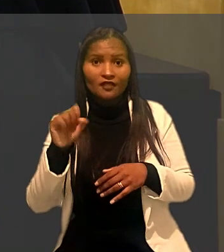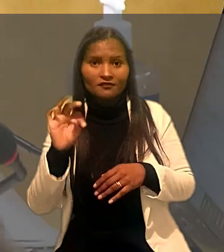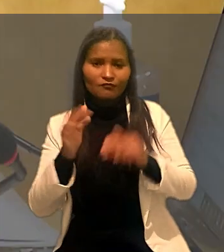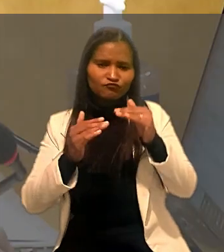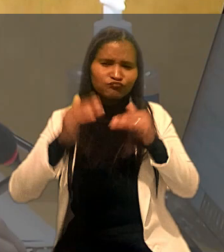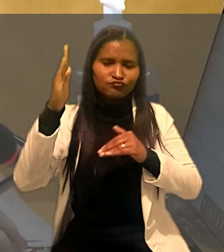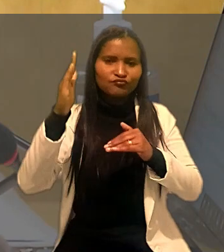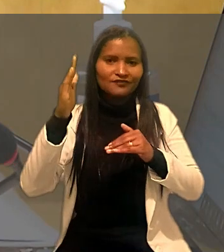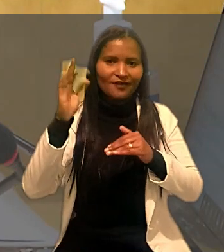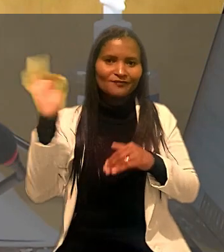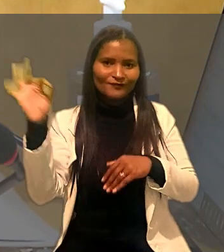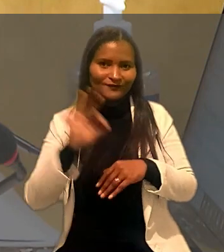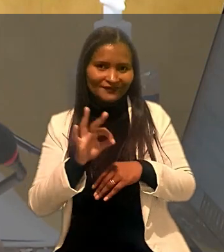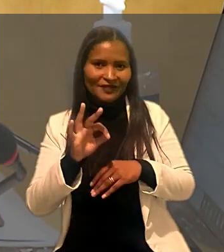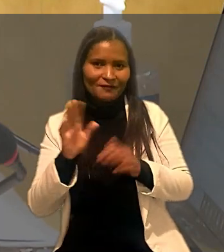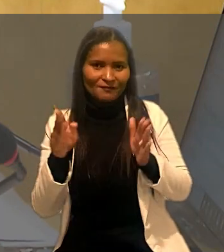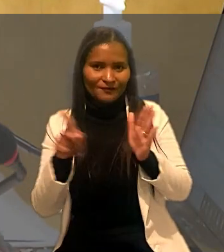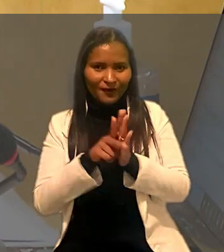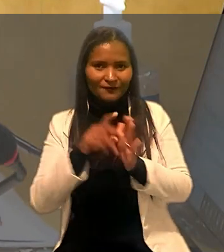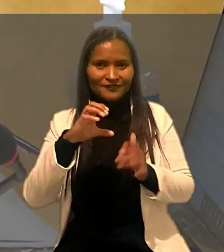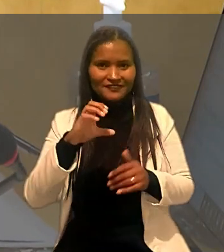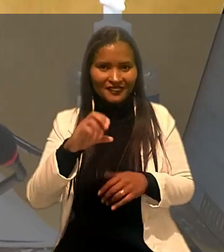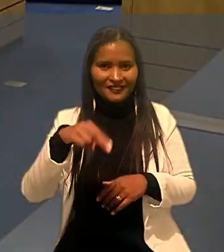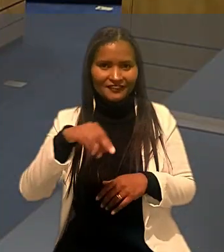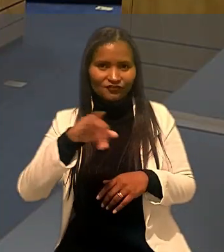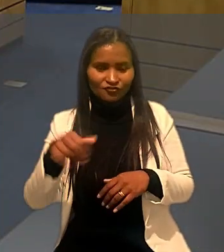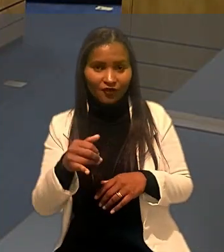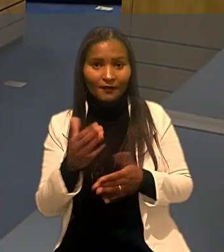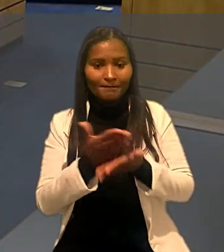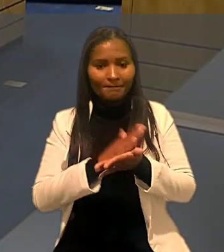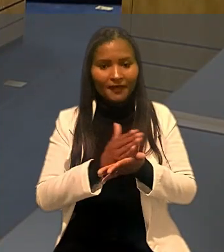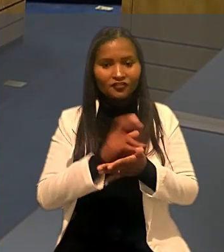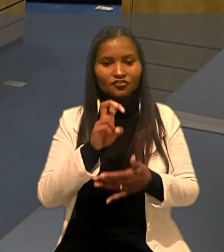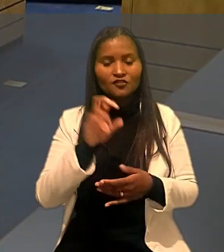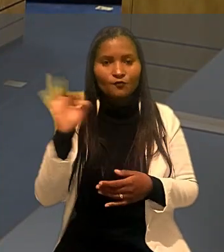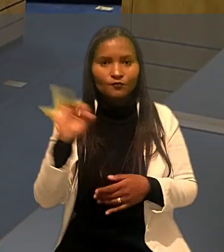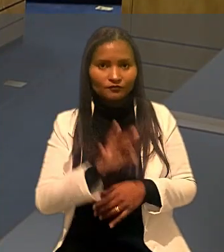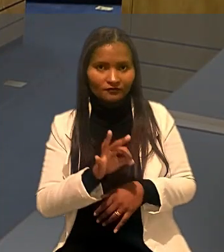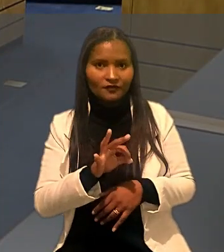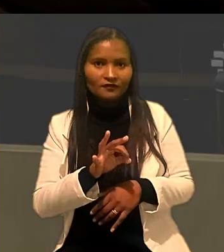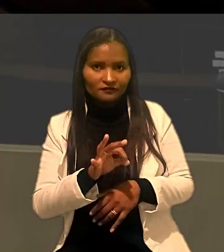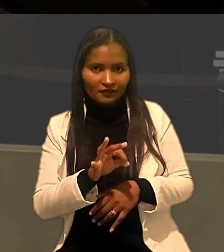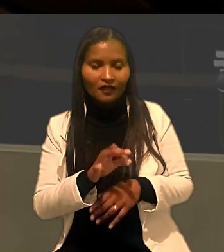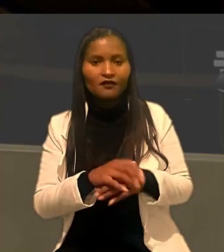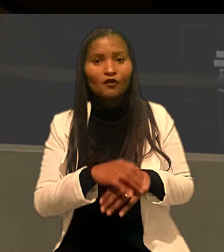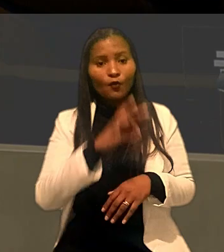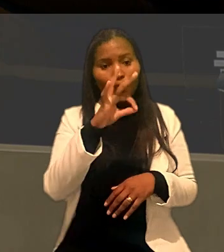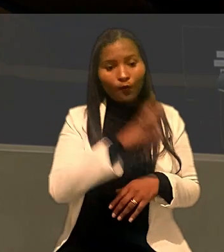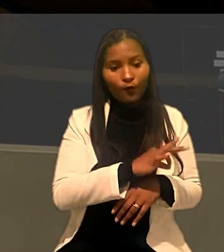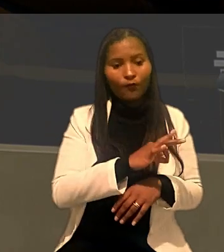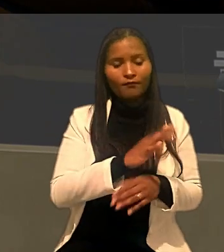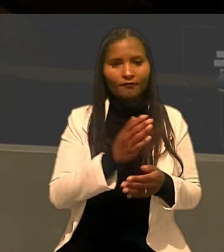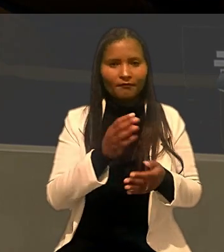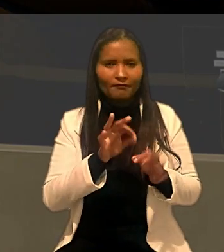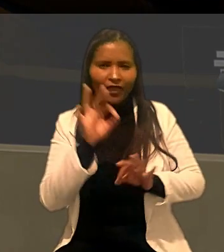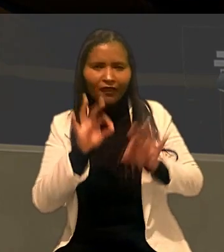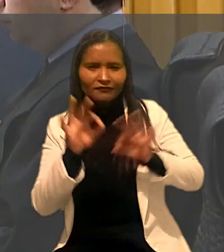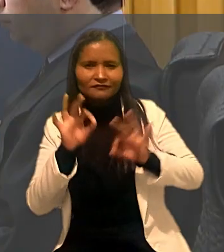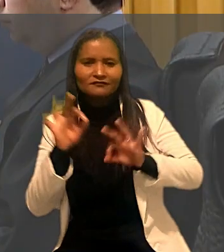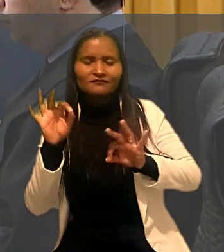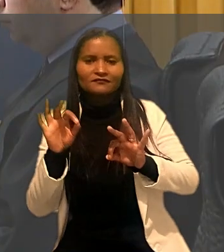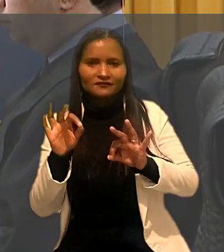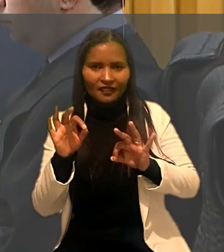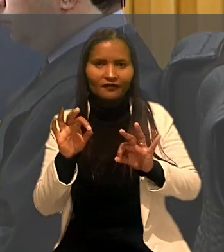TST ultrapassaram o índice estipulado pelo CNJ, com média de 105%. Quanto à taxa que mede o grau